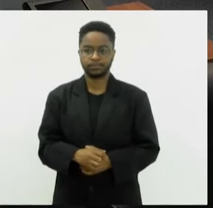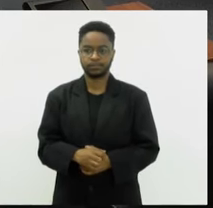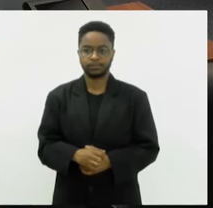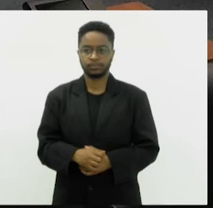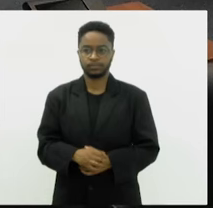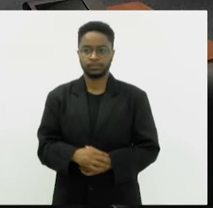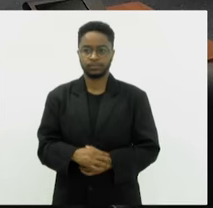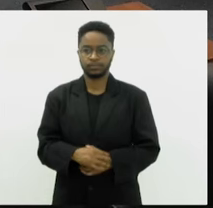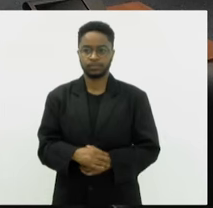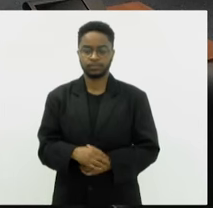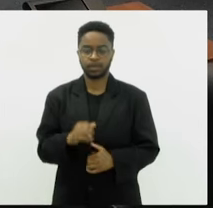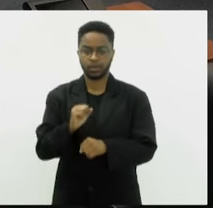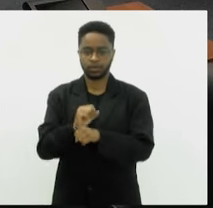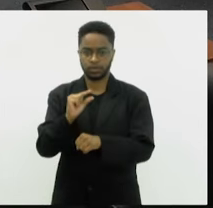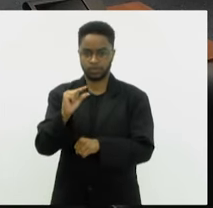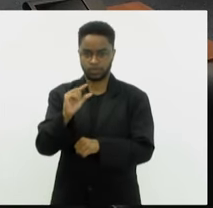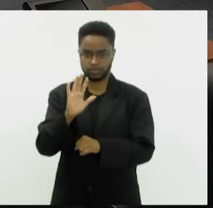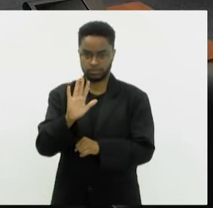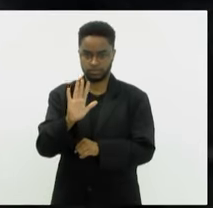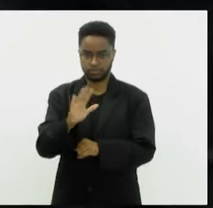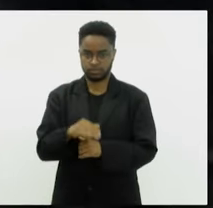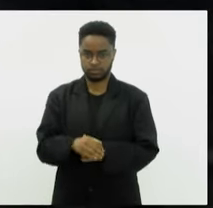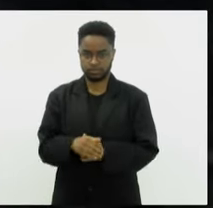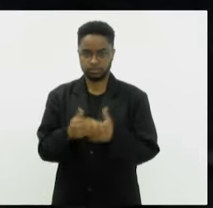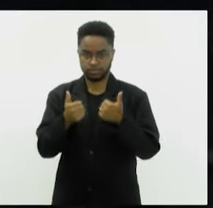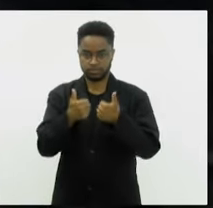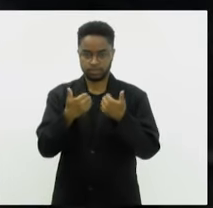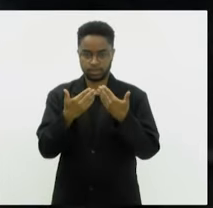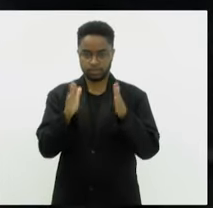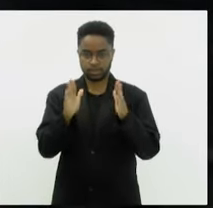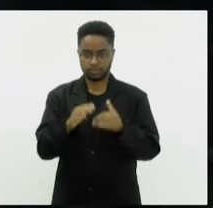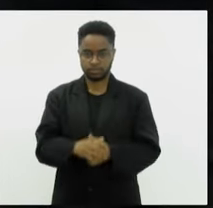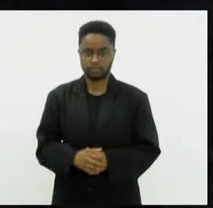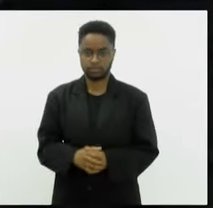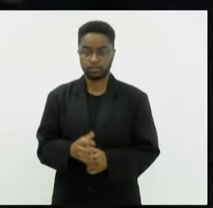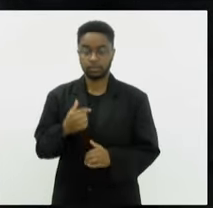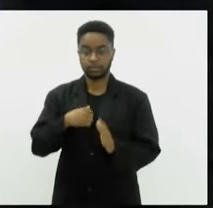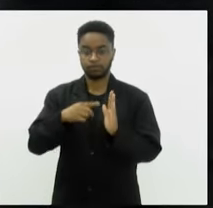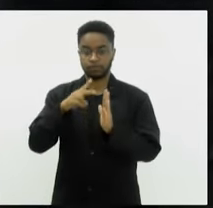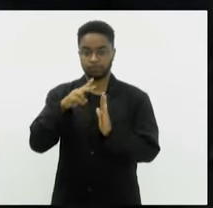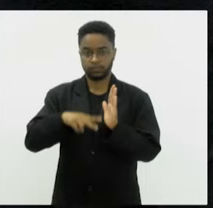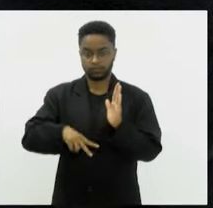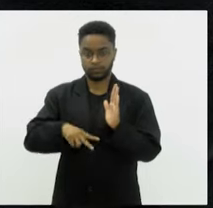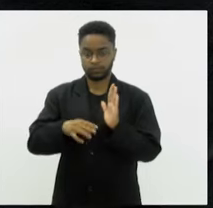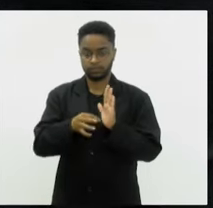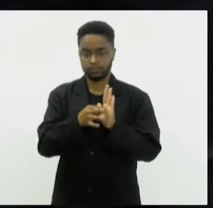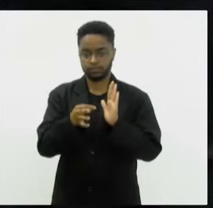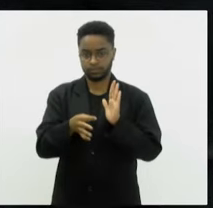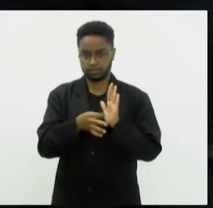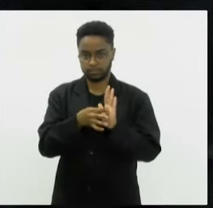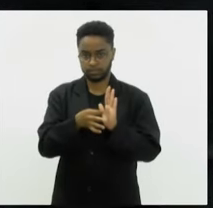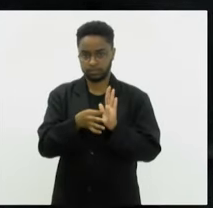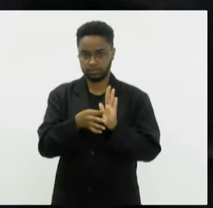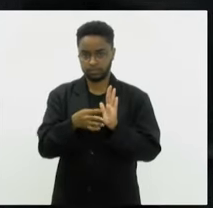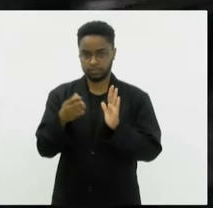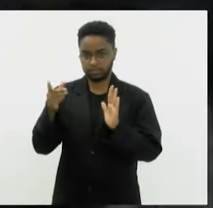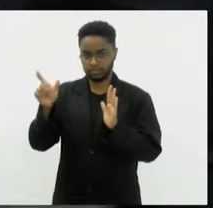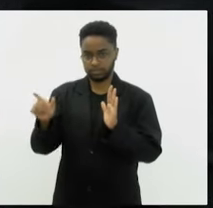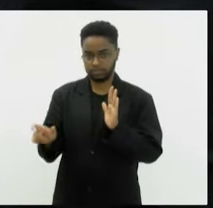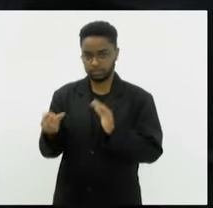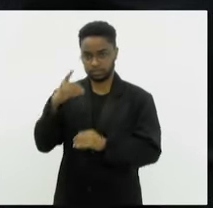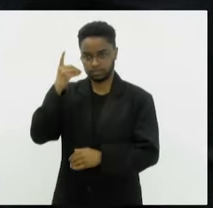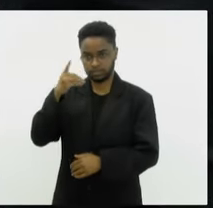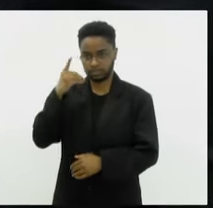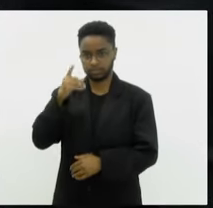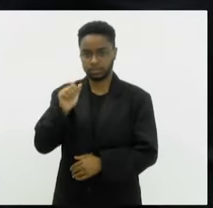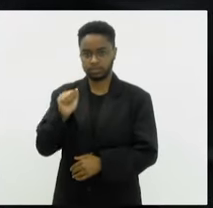Espera aí, Luiz, um segundo. Está aberto. Presidente, eu vou fazer a leitura do parecerista, que é o deputado